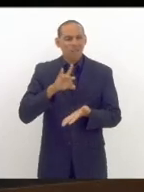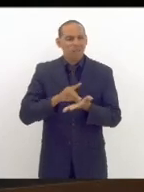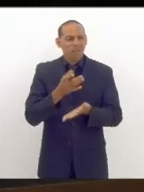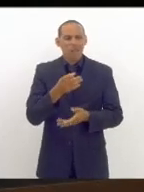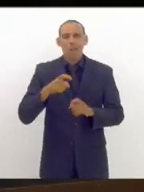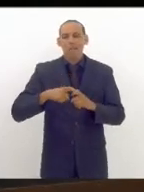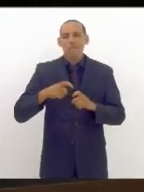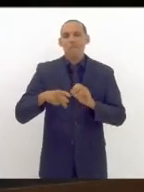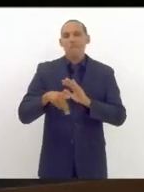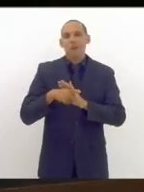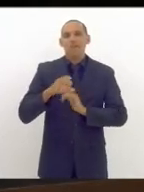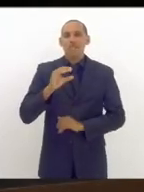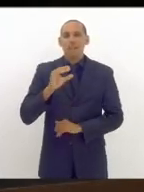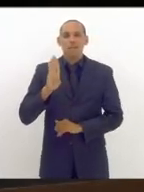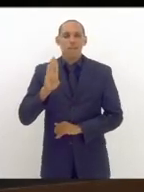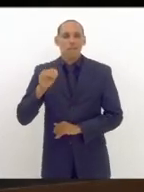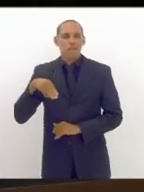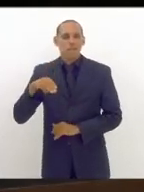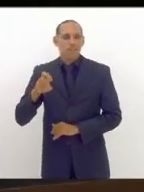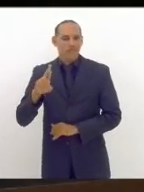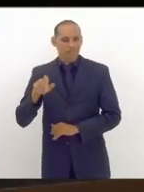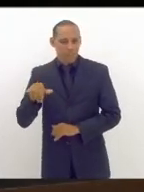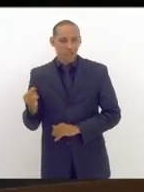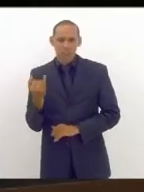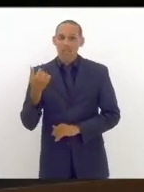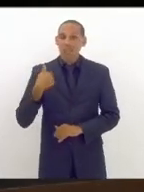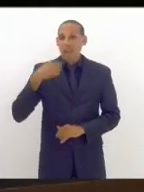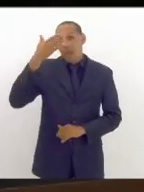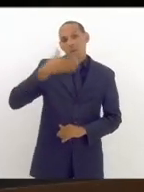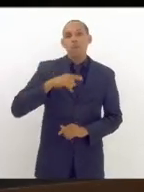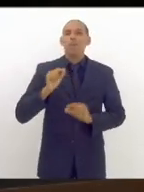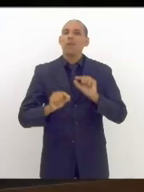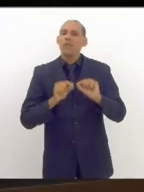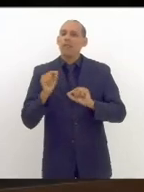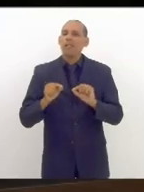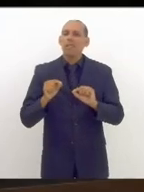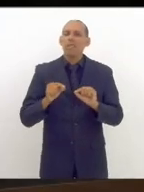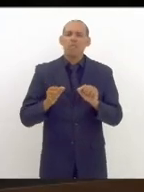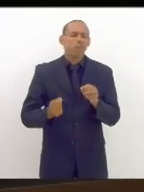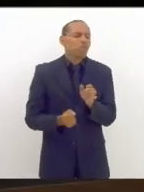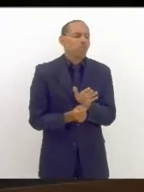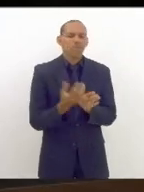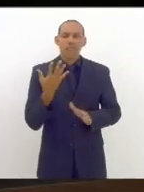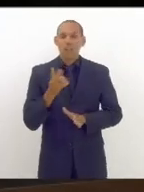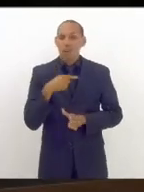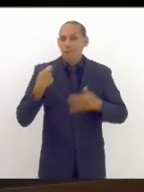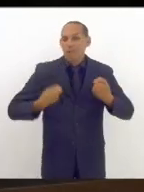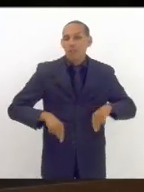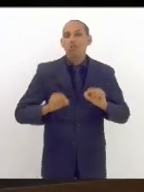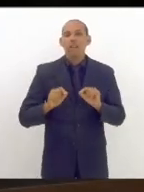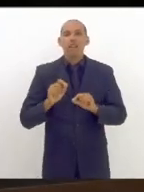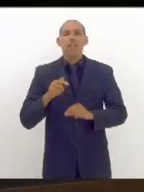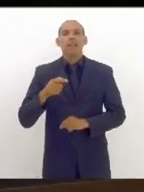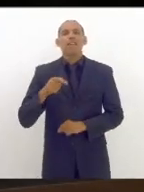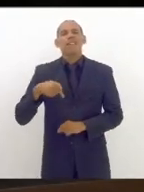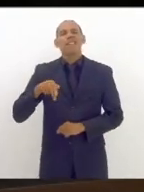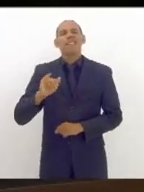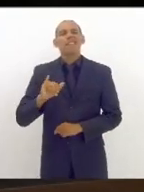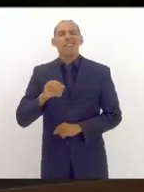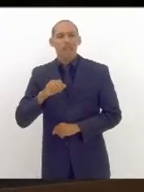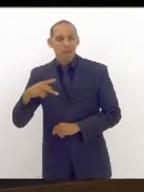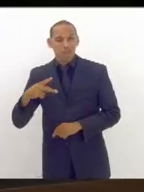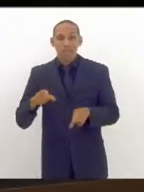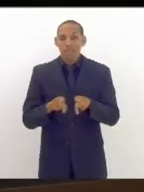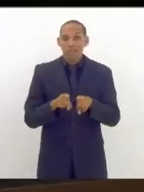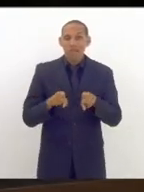principalmente, eu sou a prova de que todas as vezes que a gente precisou do QIEP esse ano, e na